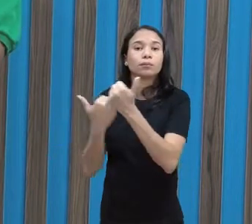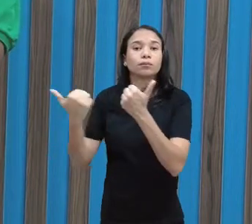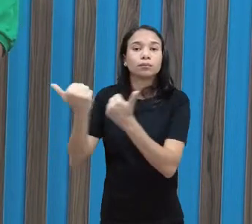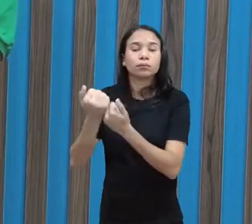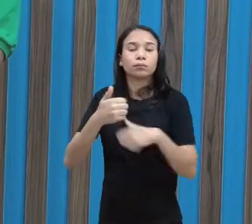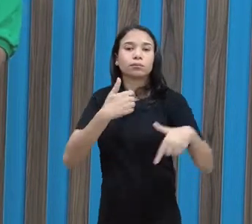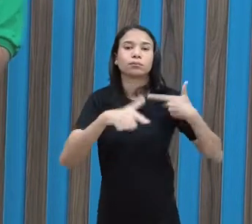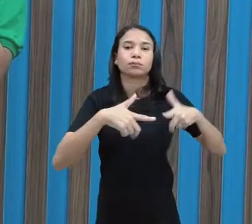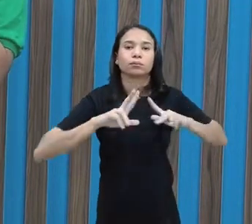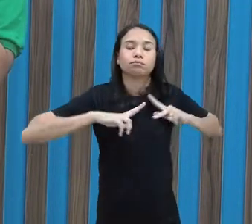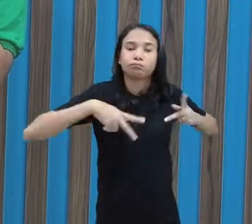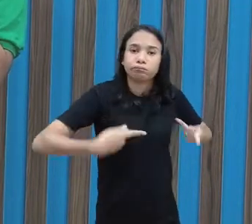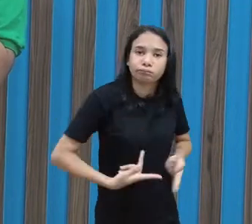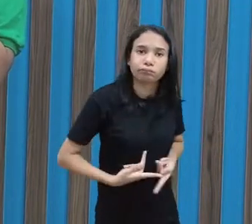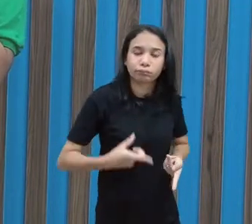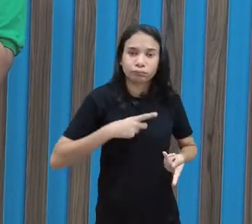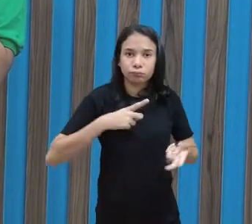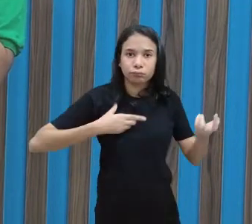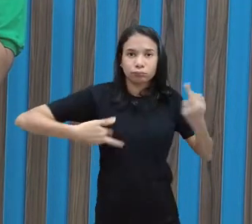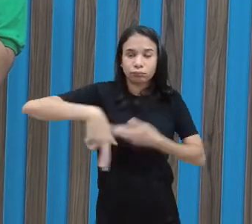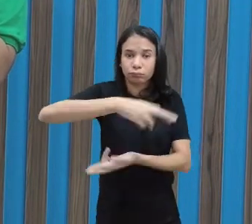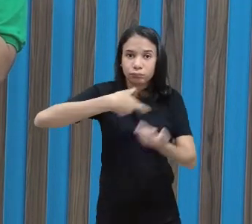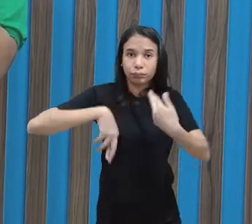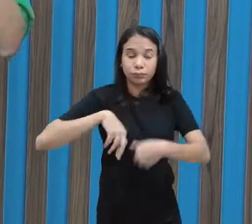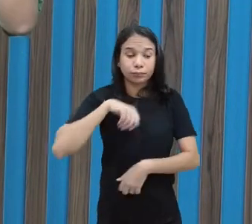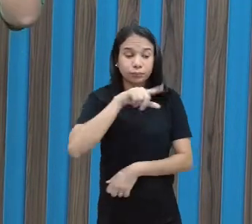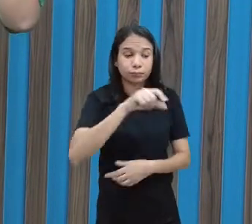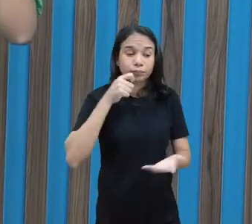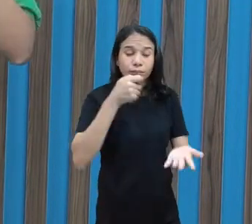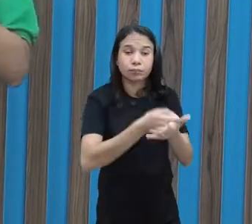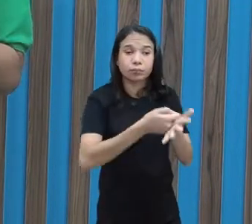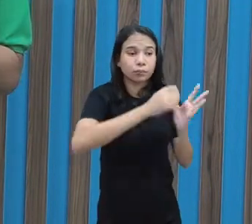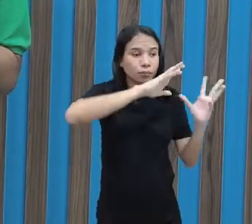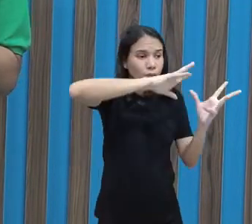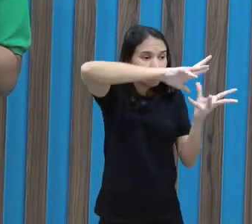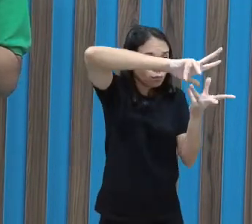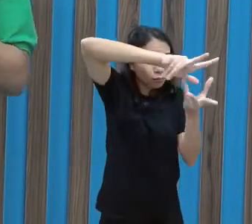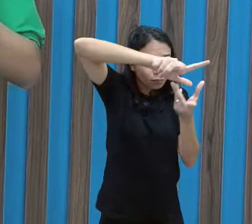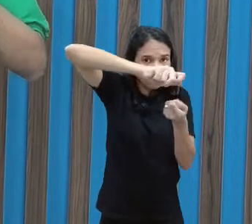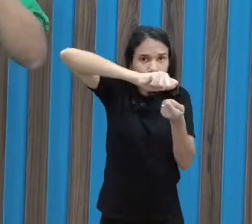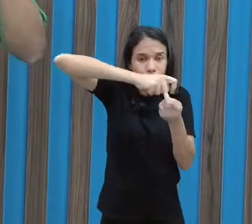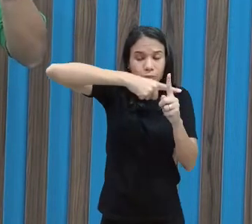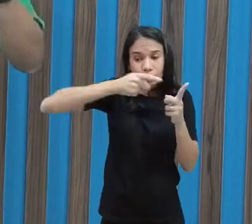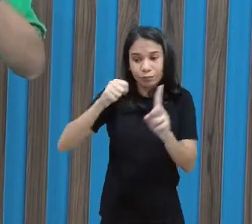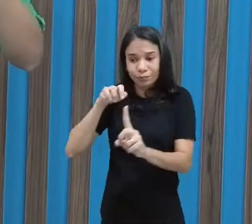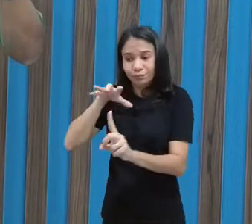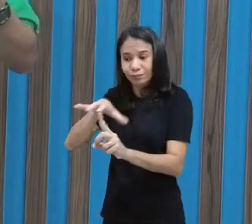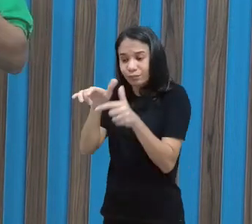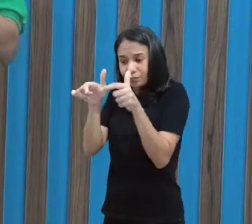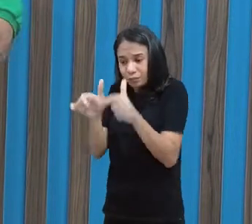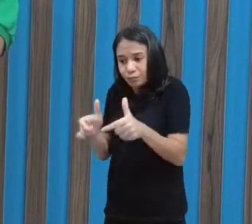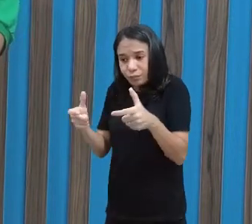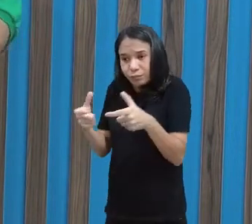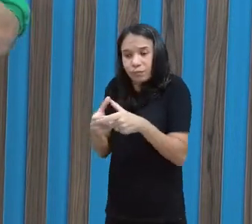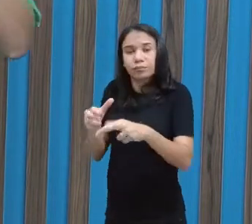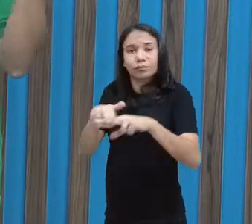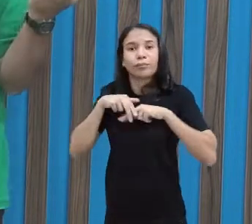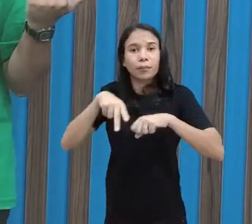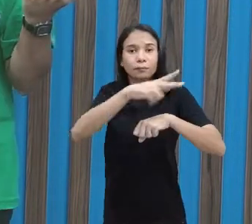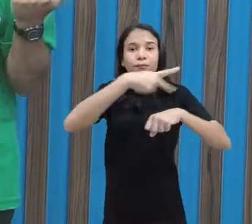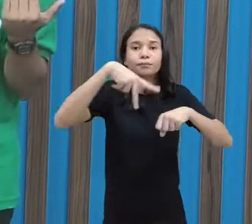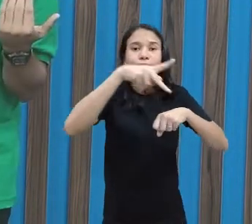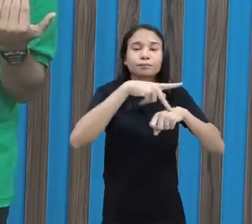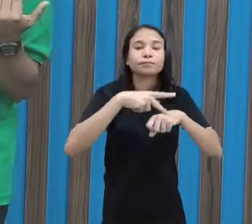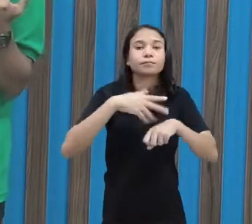relação entre as decisões globais que vão impactar localmente. Então o país ele resolveu